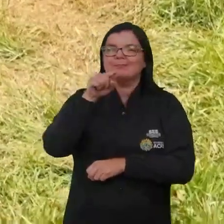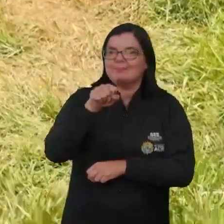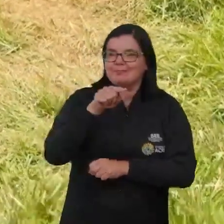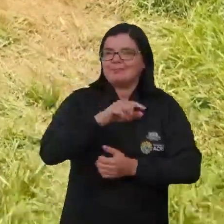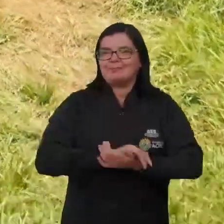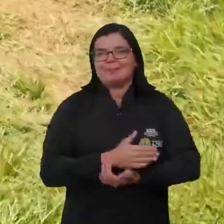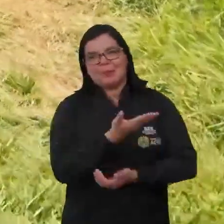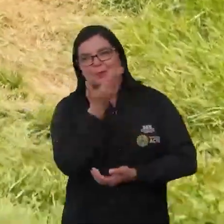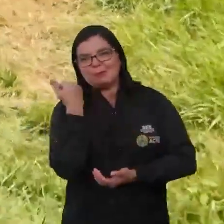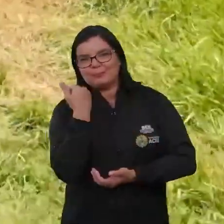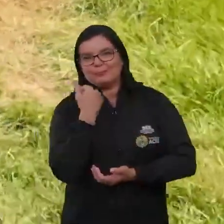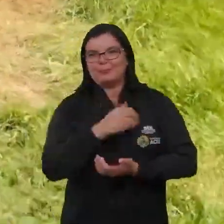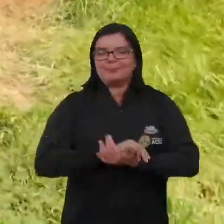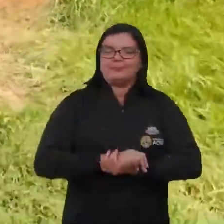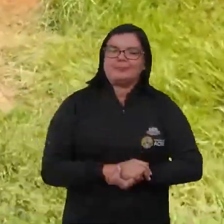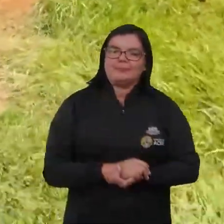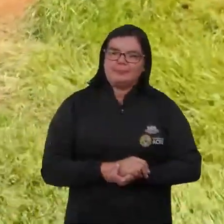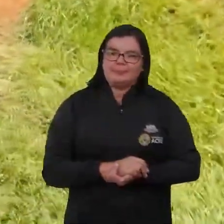você. Então bora comigo!